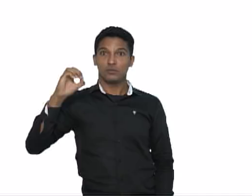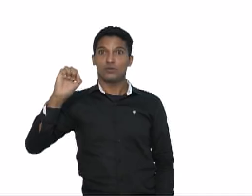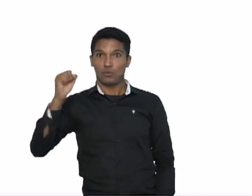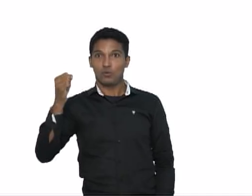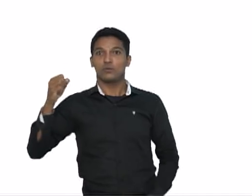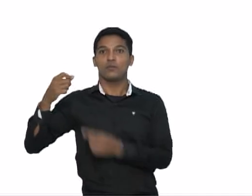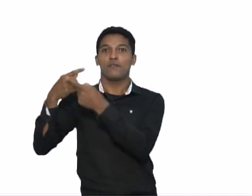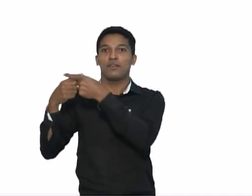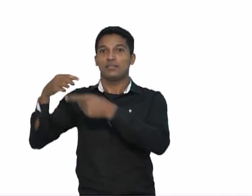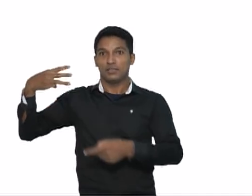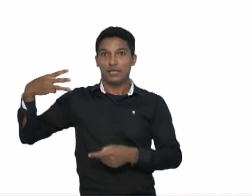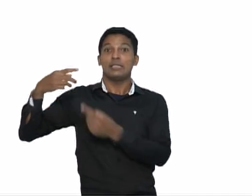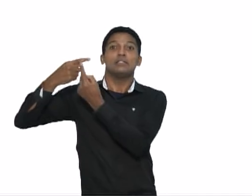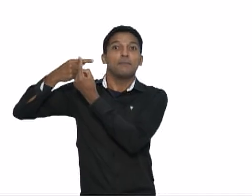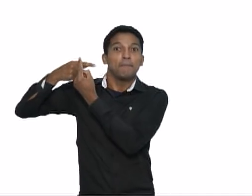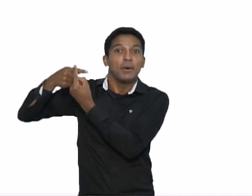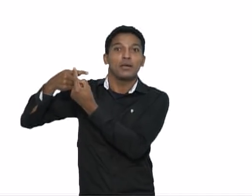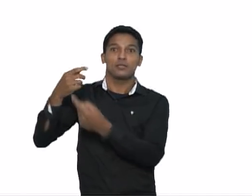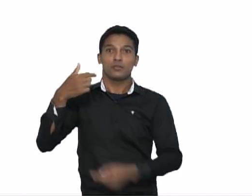mais 216.